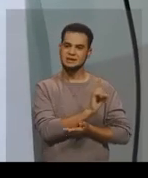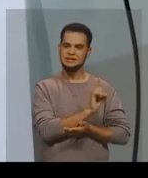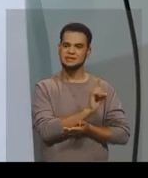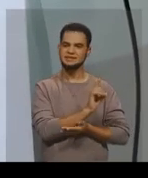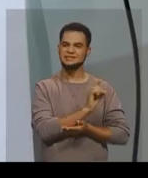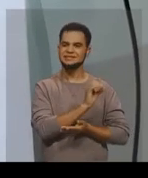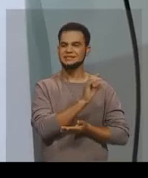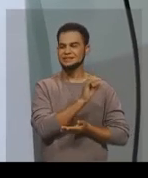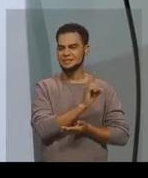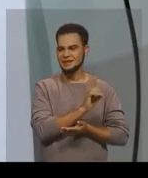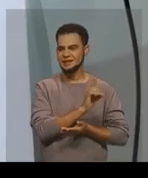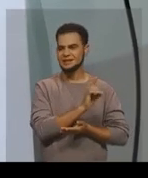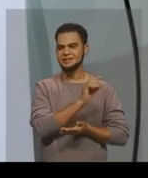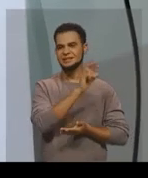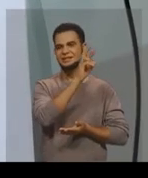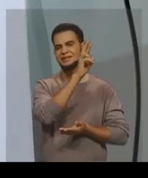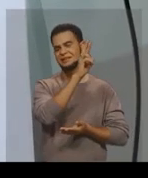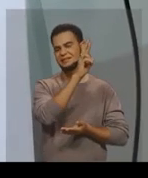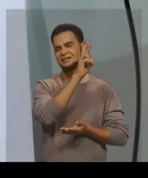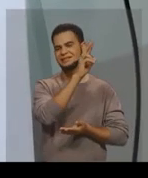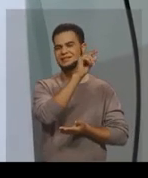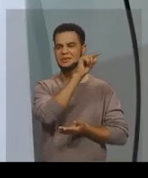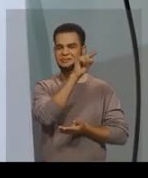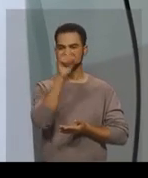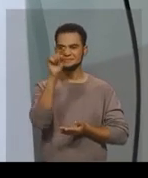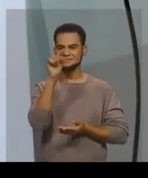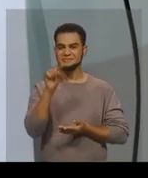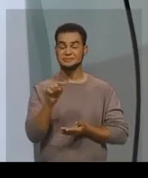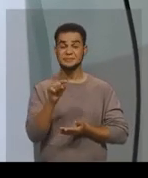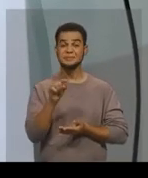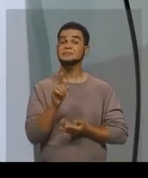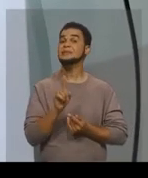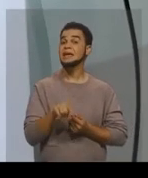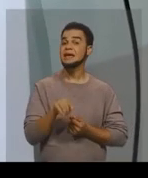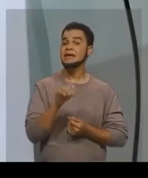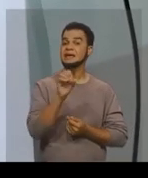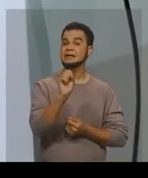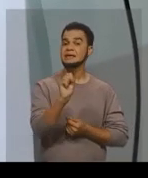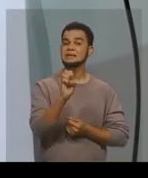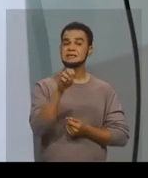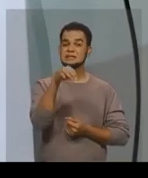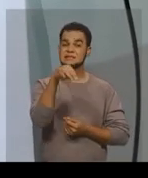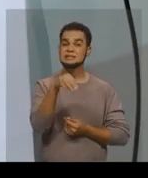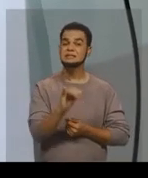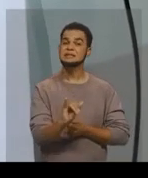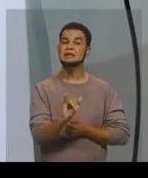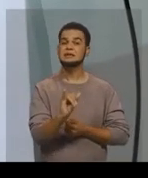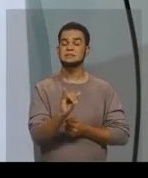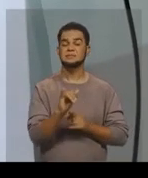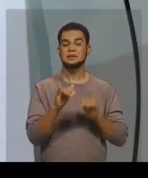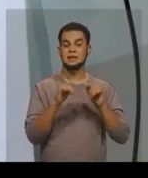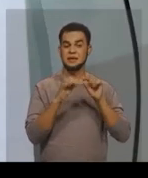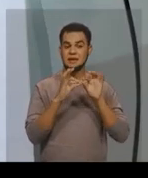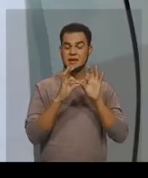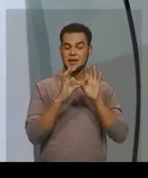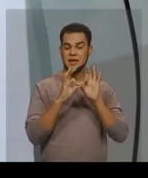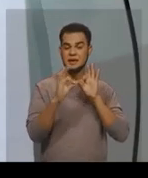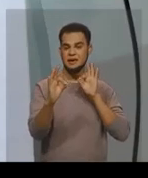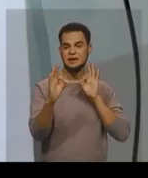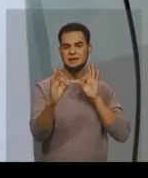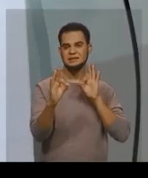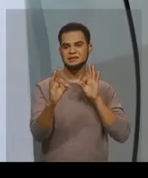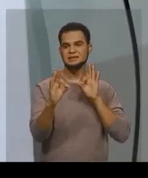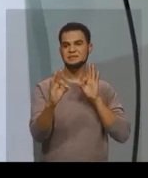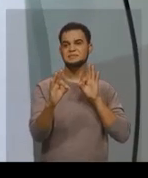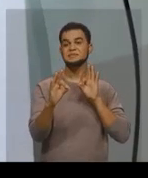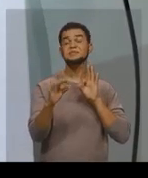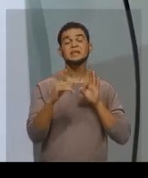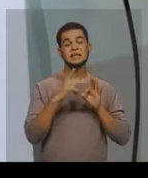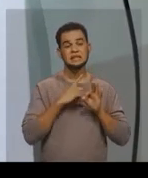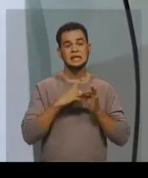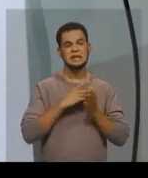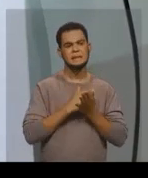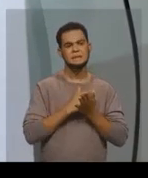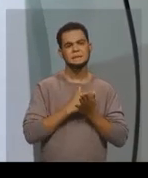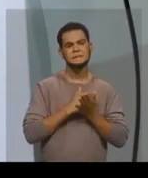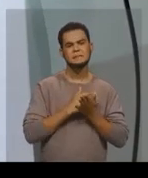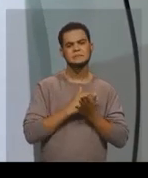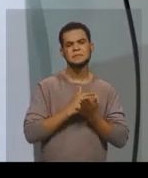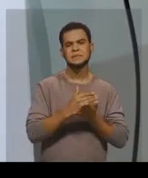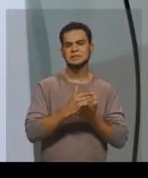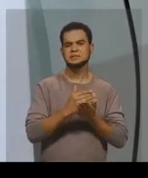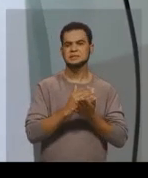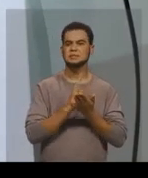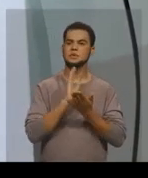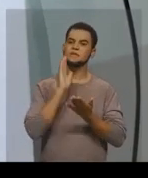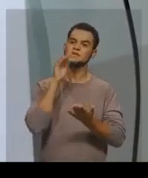é formada de semi-reta, né? E onde que tem princípio e tem fim. Então, a